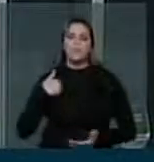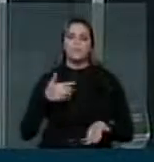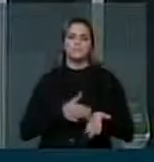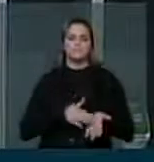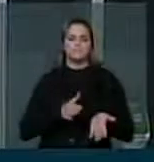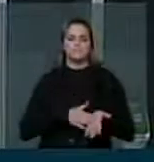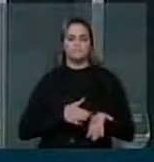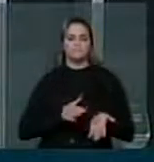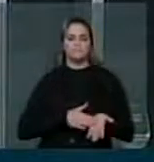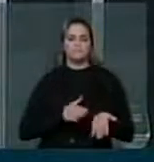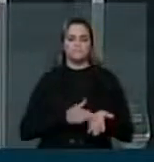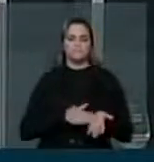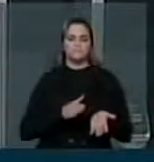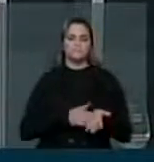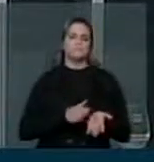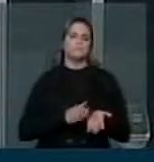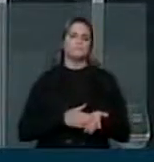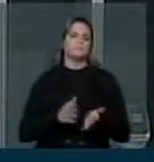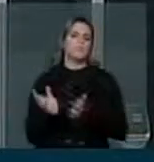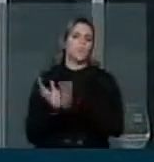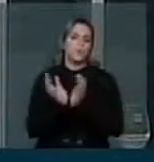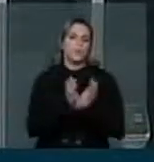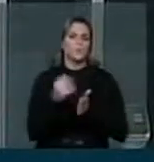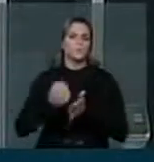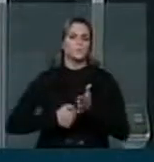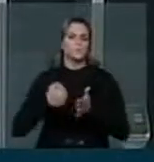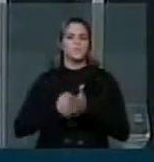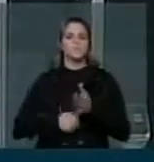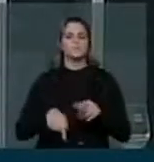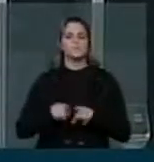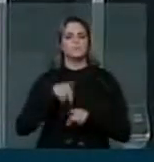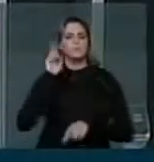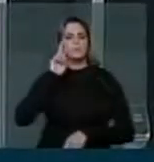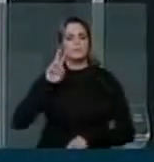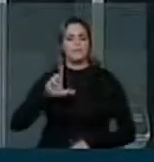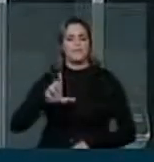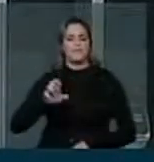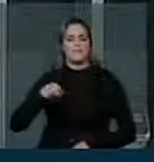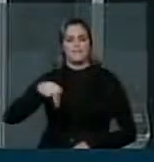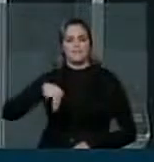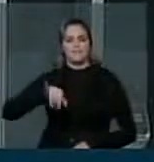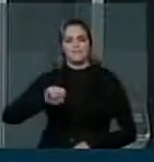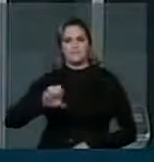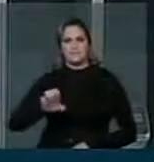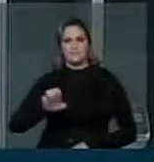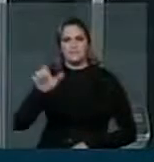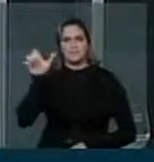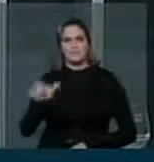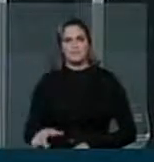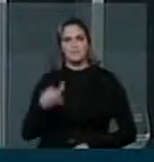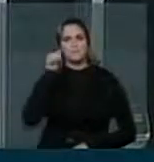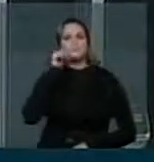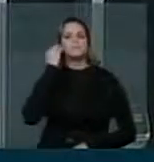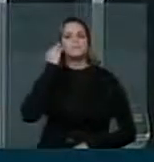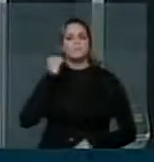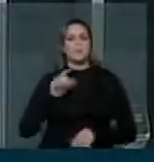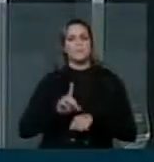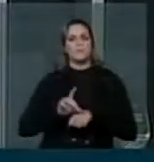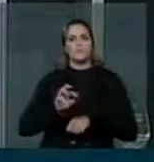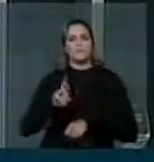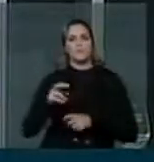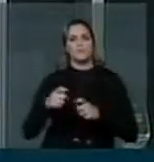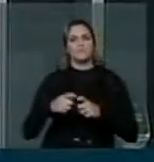homenagear a estes movimentos na pessoa da doutora Lenise. Ela sabe muito bem quanto tem sofrido